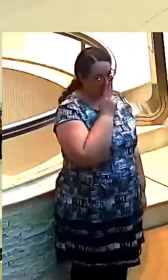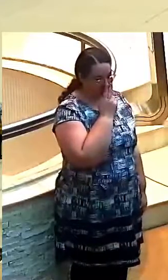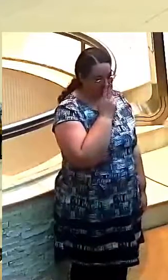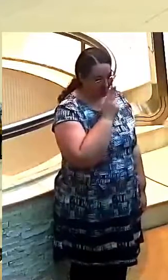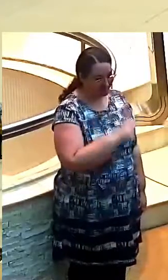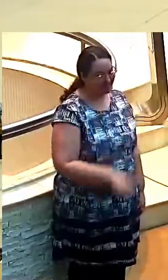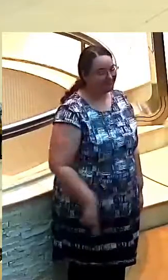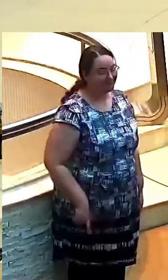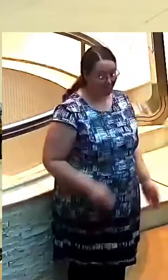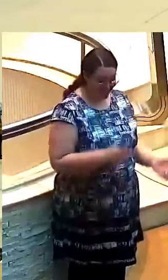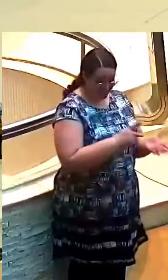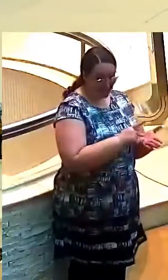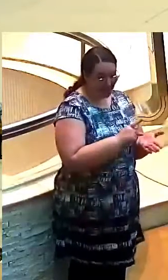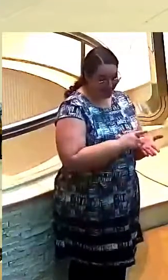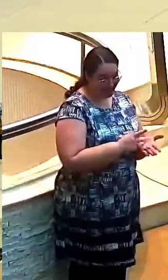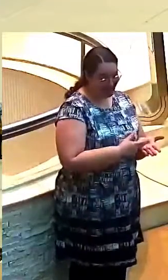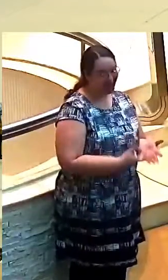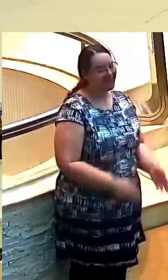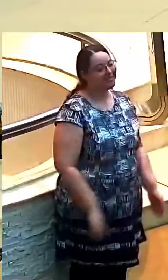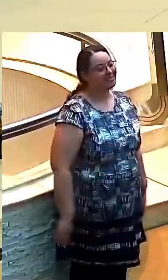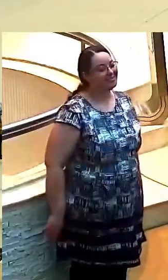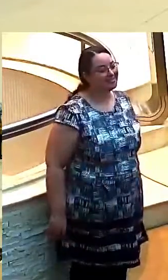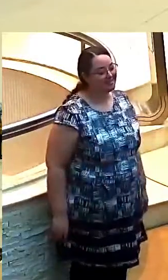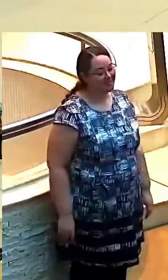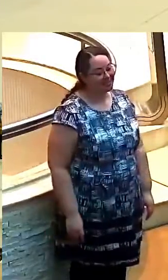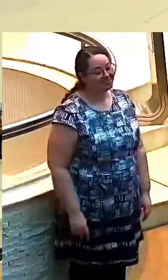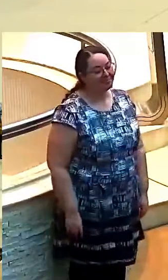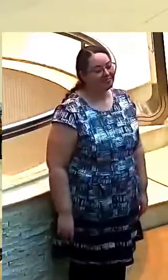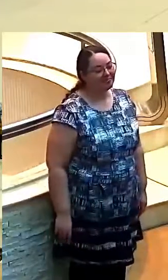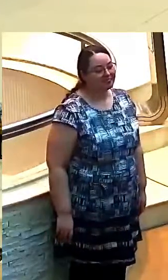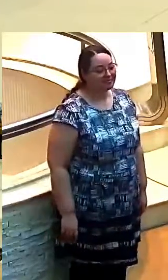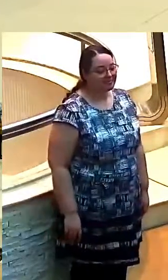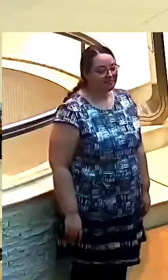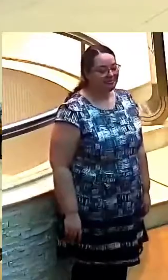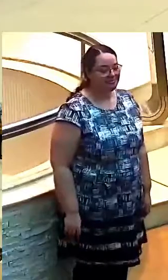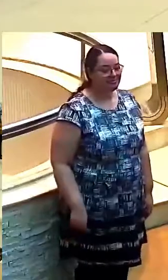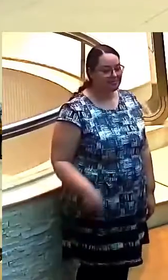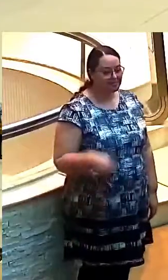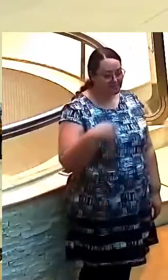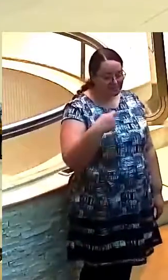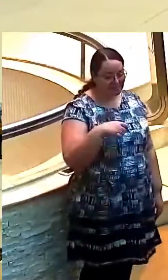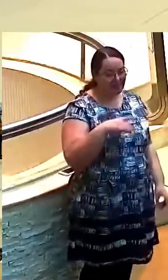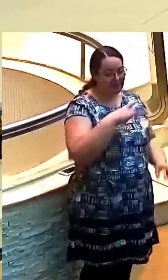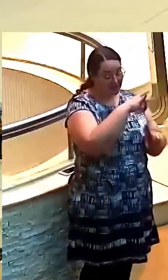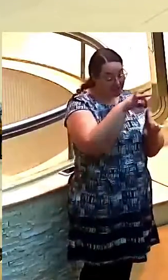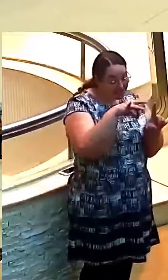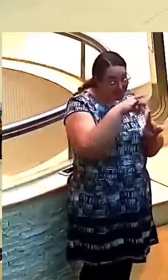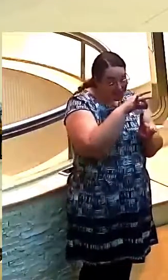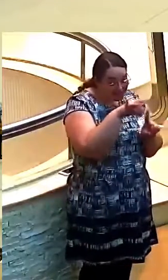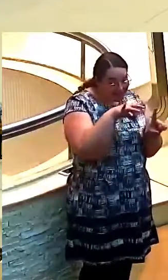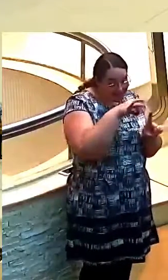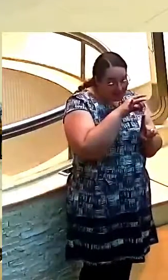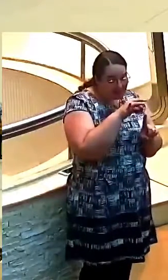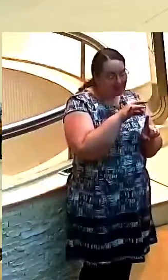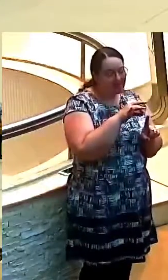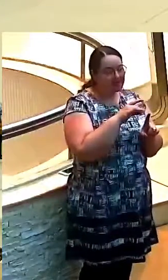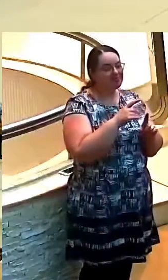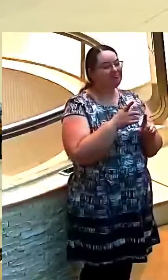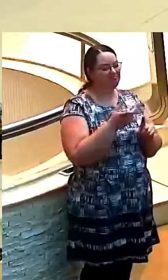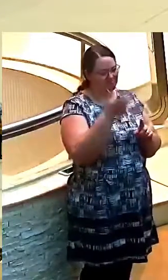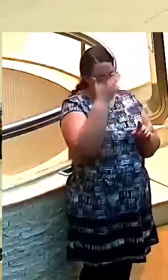é verdade ou não é? Os que mais exigem, do próximo, santificação, não são os que mais murmuram,